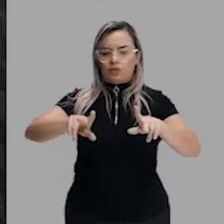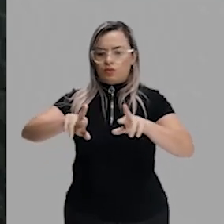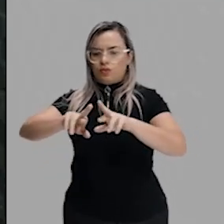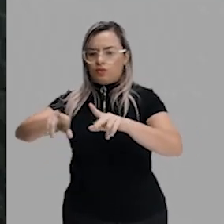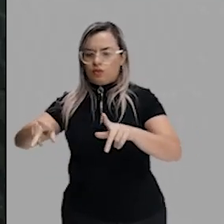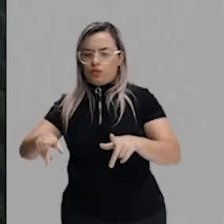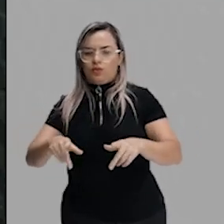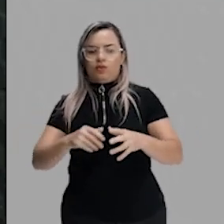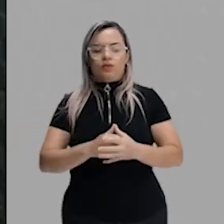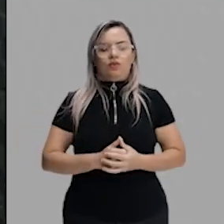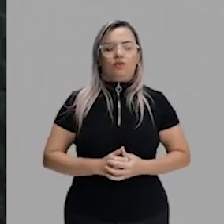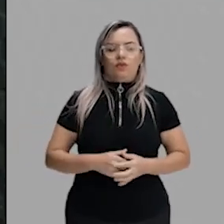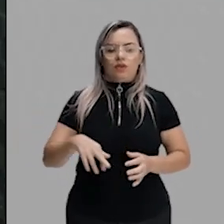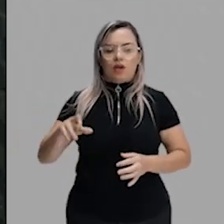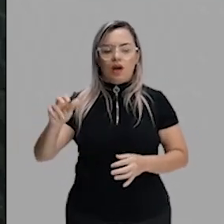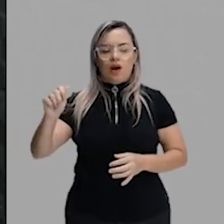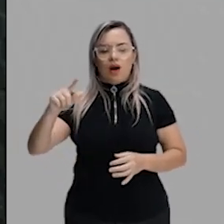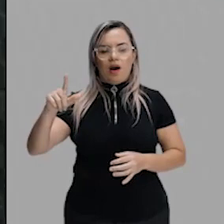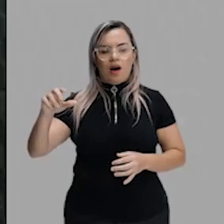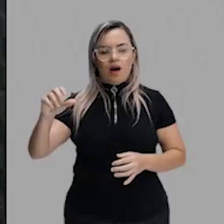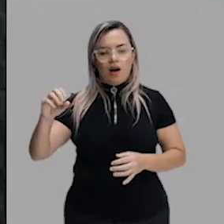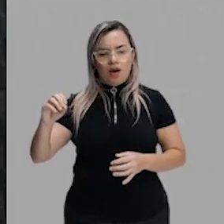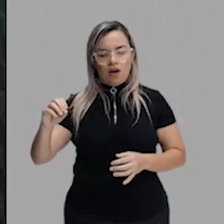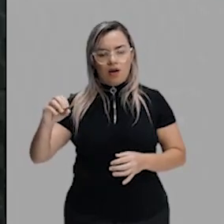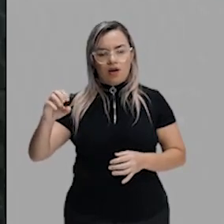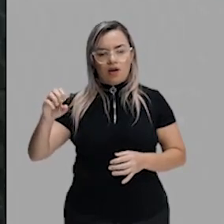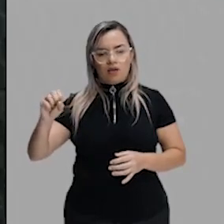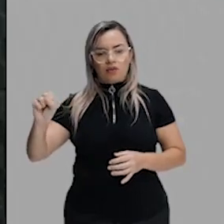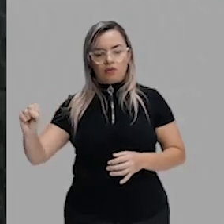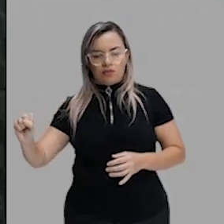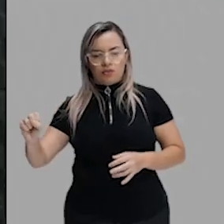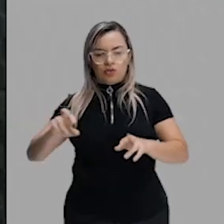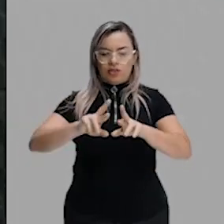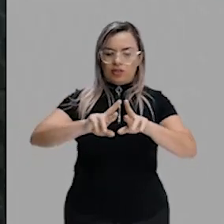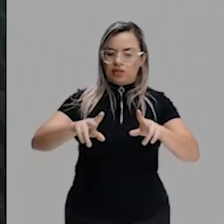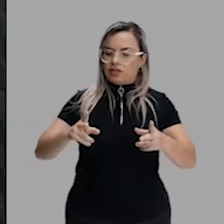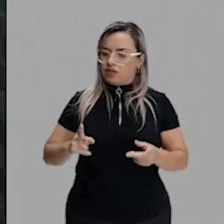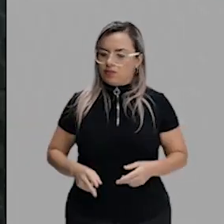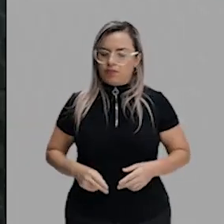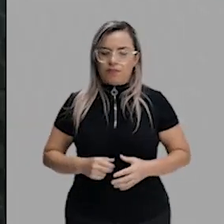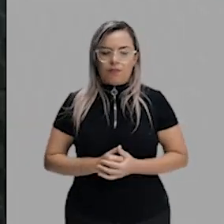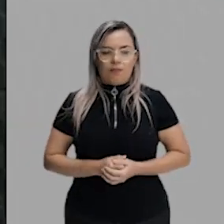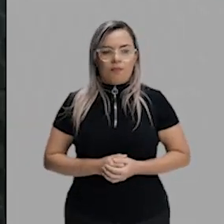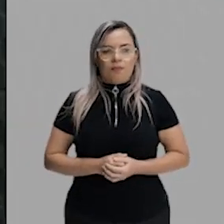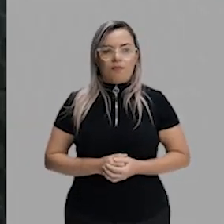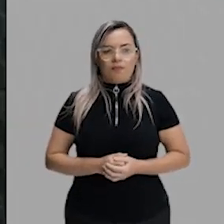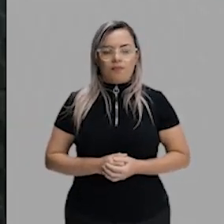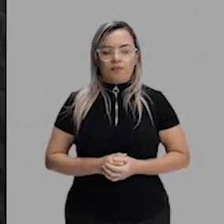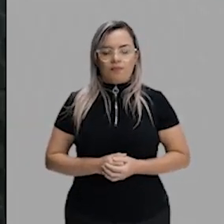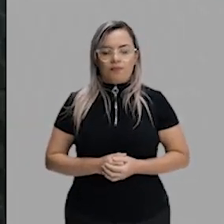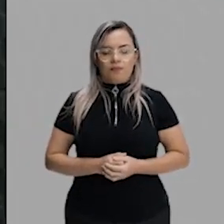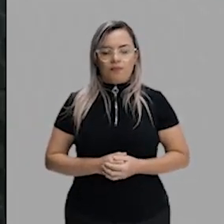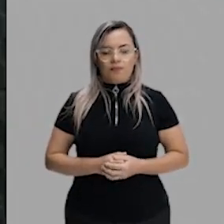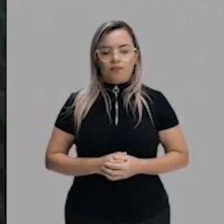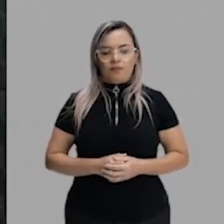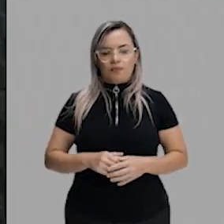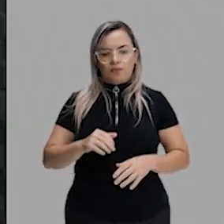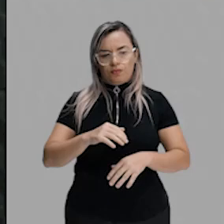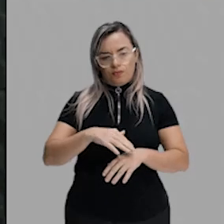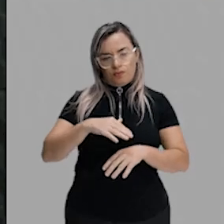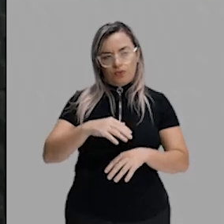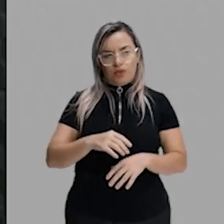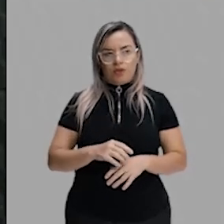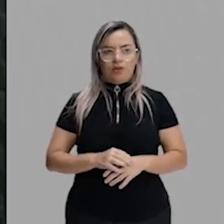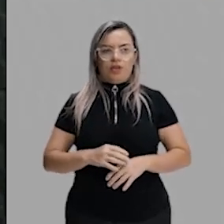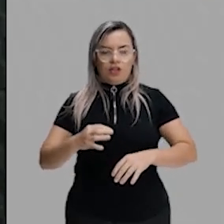as razões. Certo? As razões elas sempre serão diferentes. Tá ok? Então, esse é o que nós chamamos de resistor